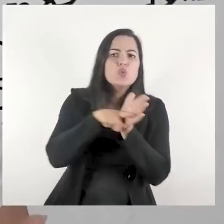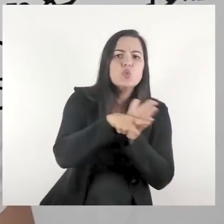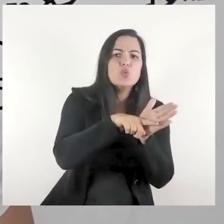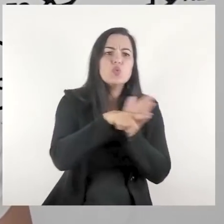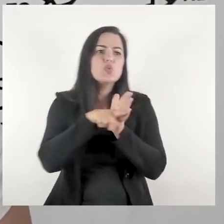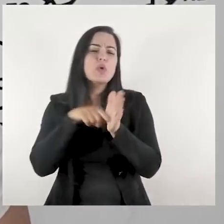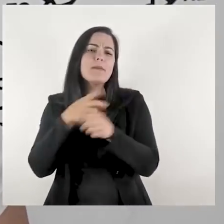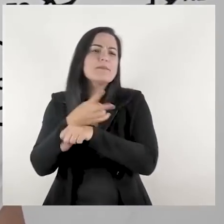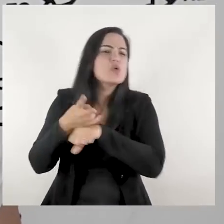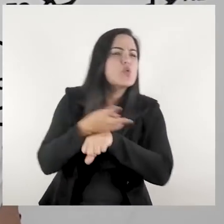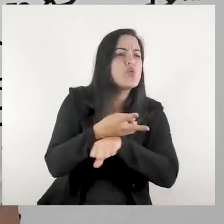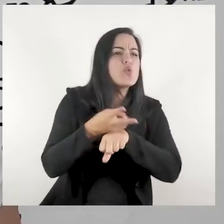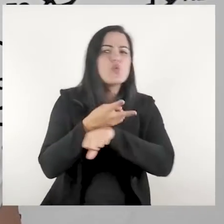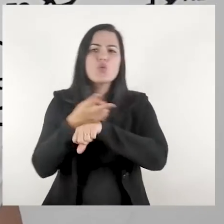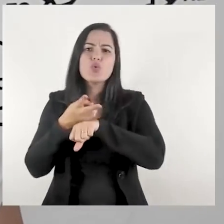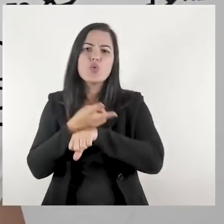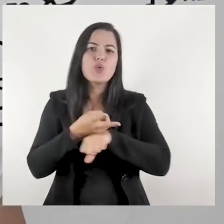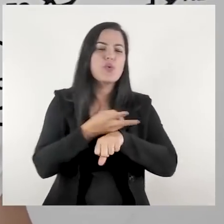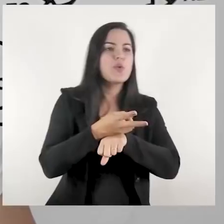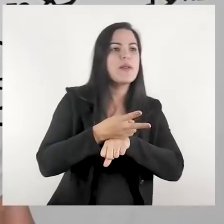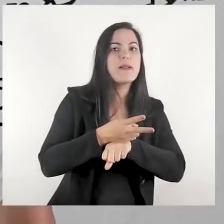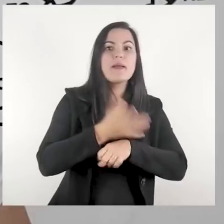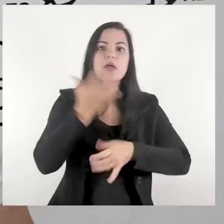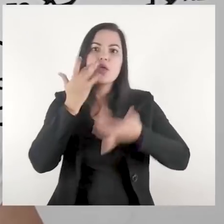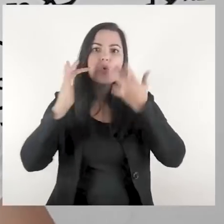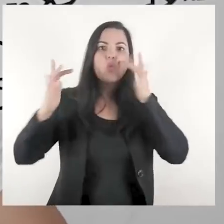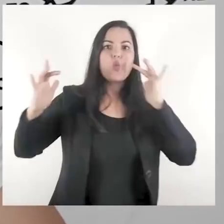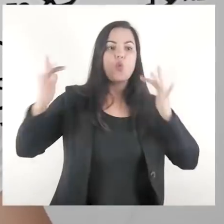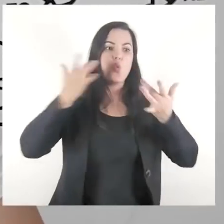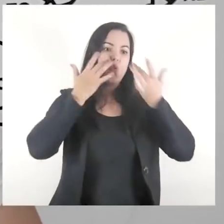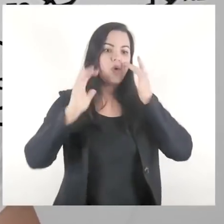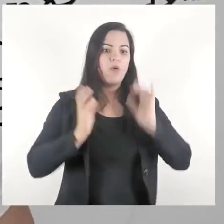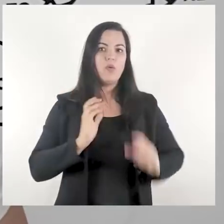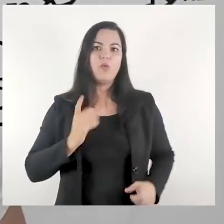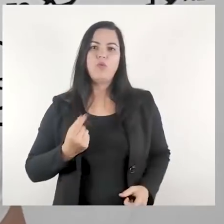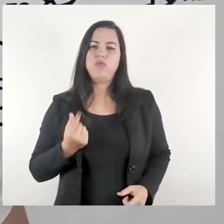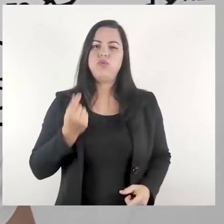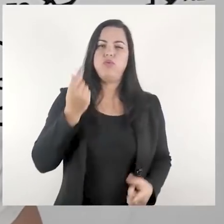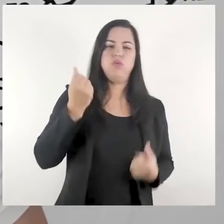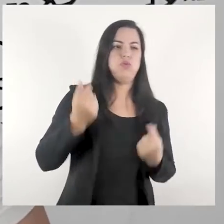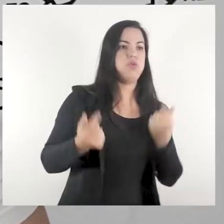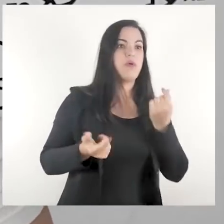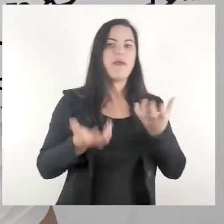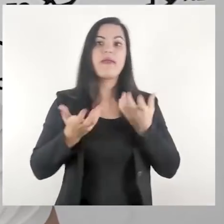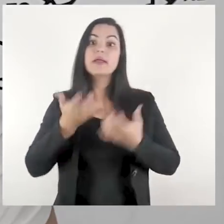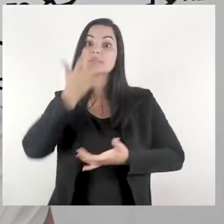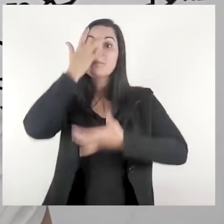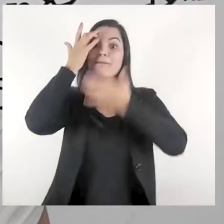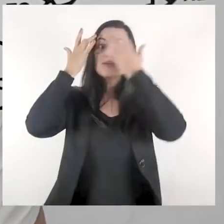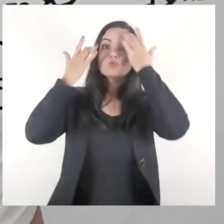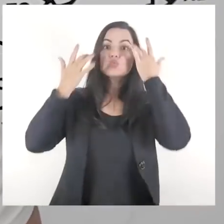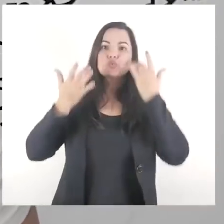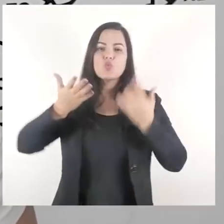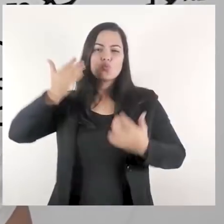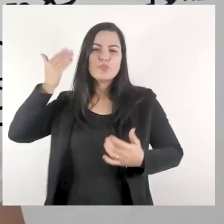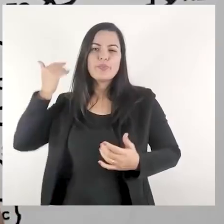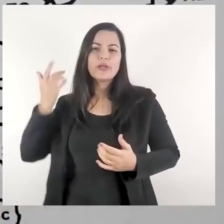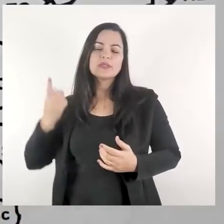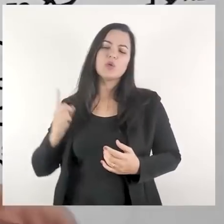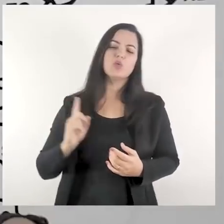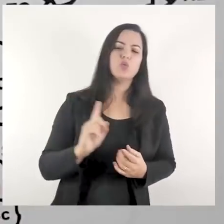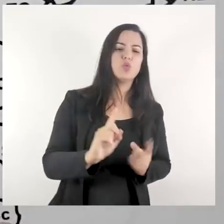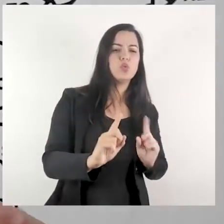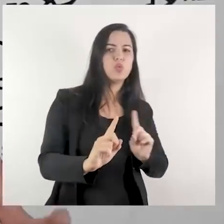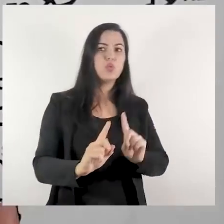essa busca por riquezas, essas pessoas, esses colonizadores, esses exploradores de territórios,